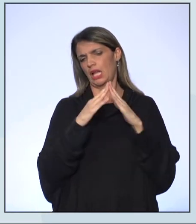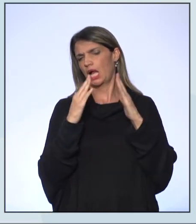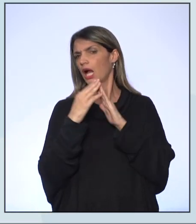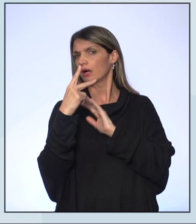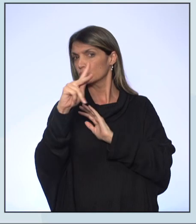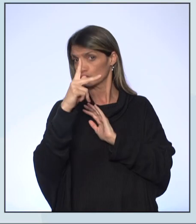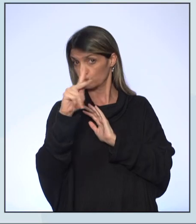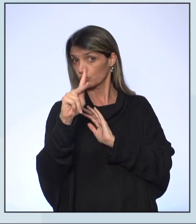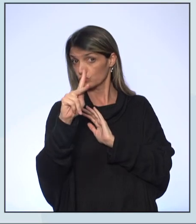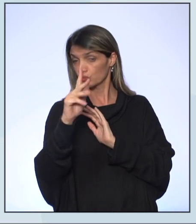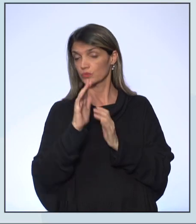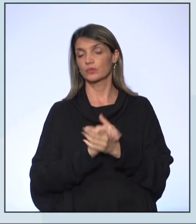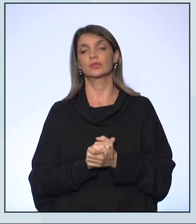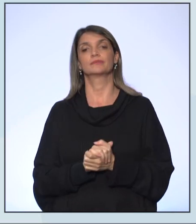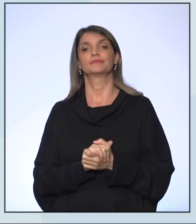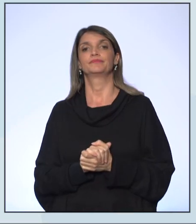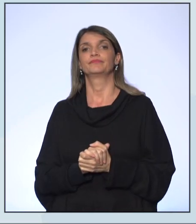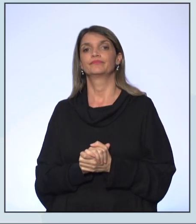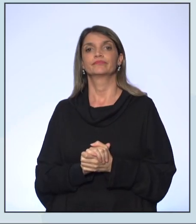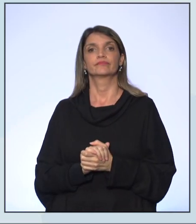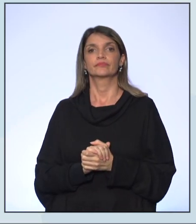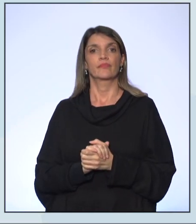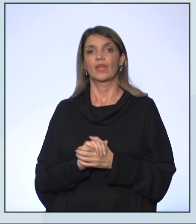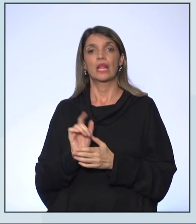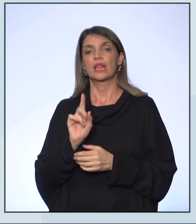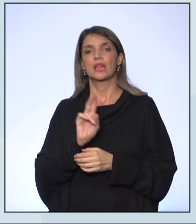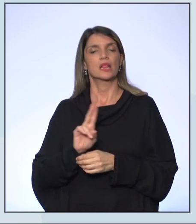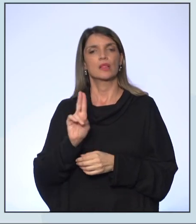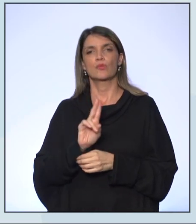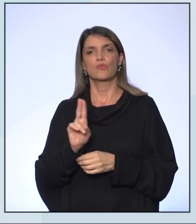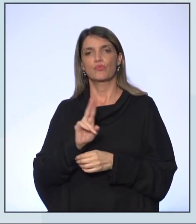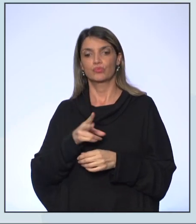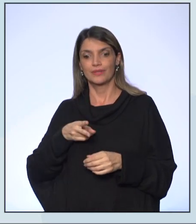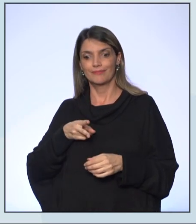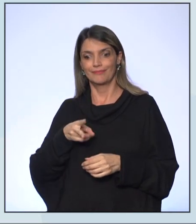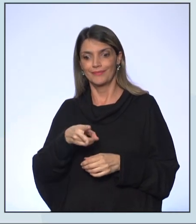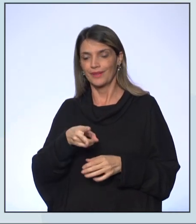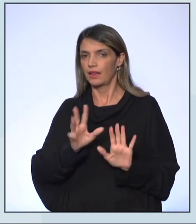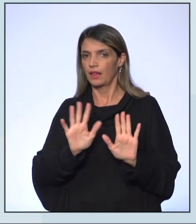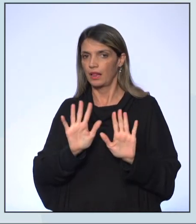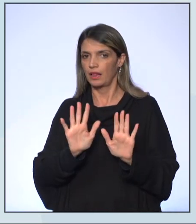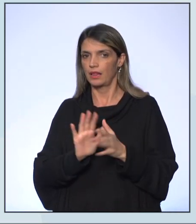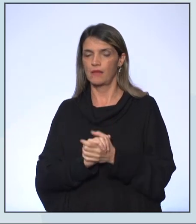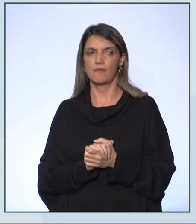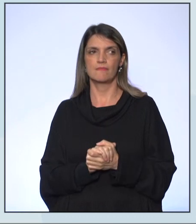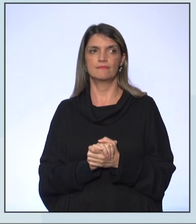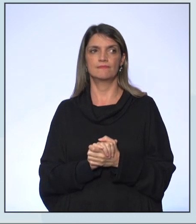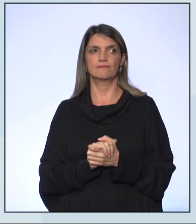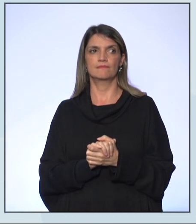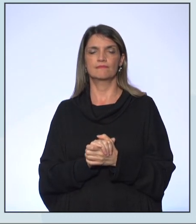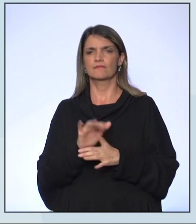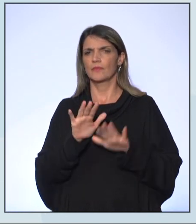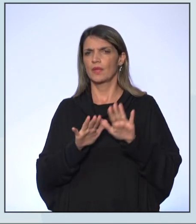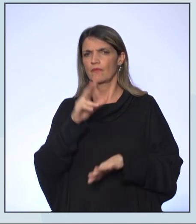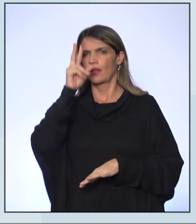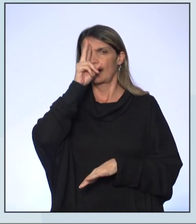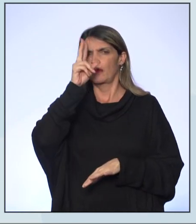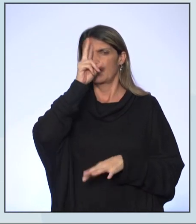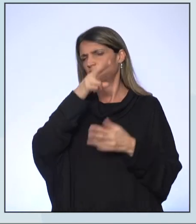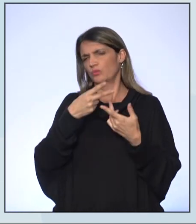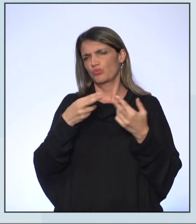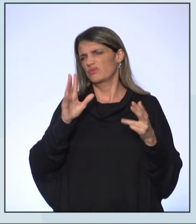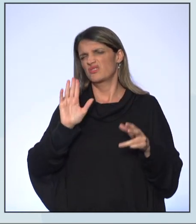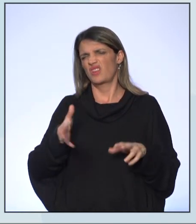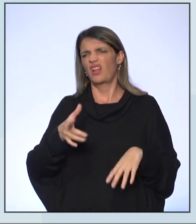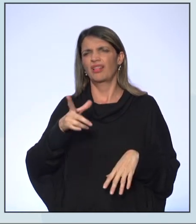casa. Procure não usar os que estão conectados, tá bom? Os que estão ligados aí na tomada. Ou talvez você pode fazer isso até lembrando coisas que você